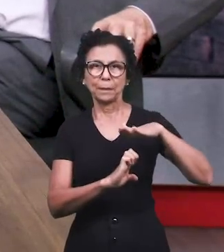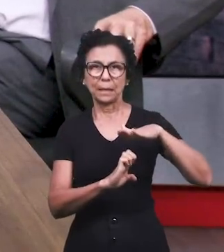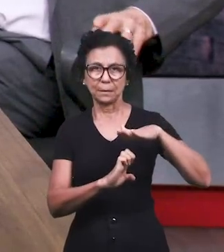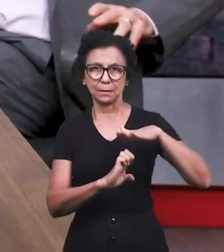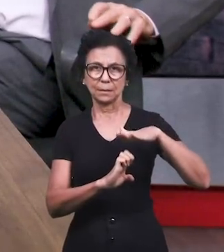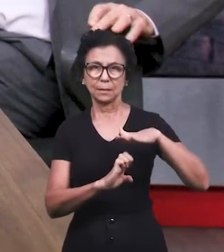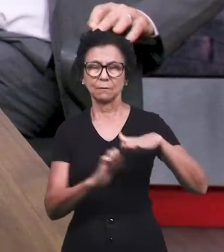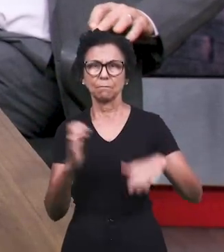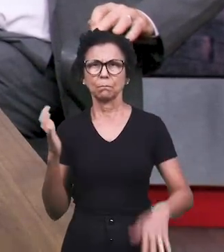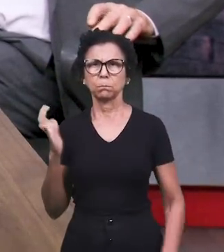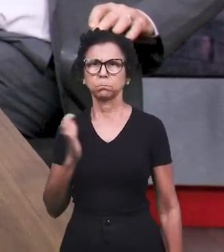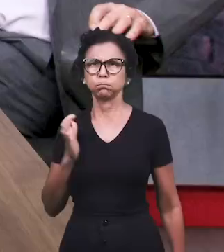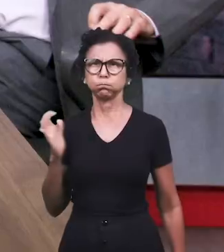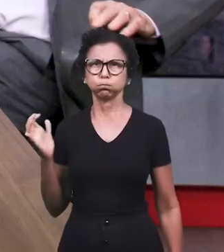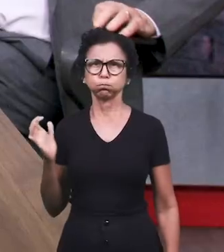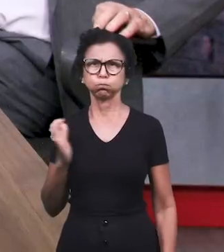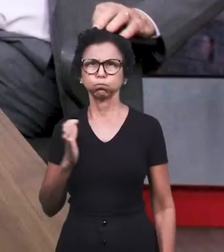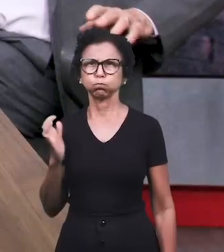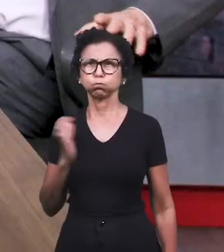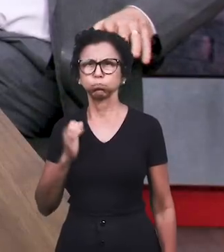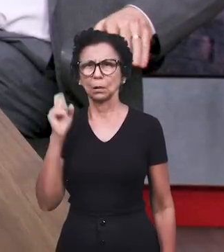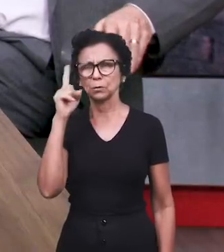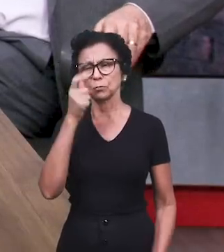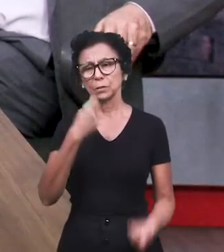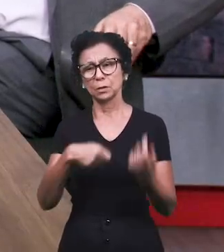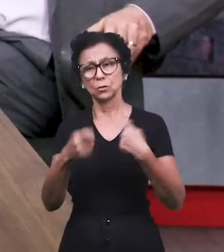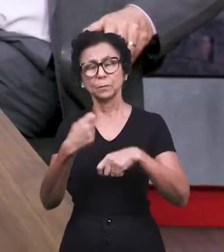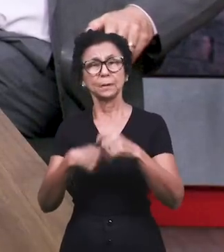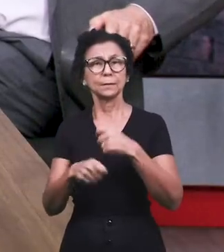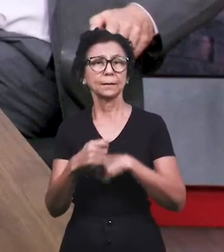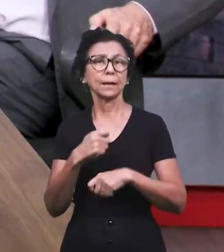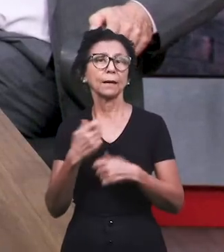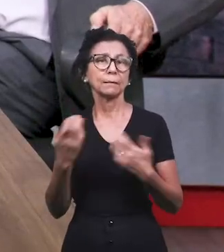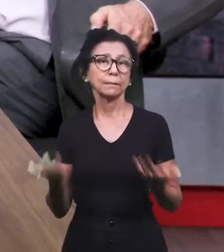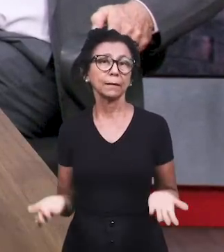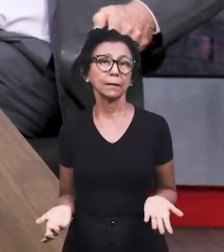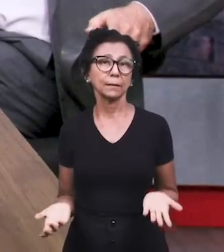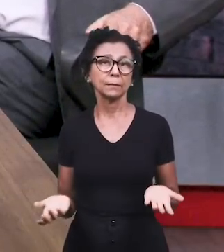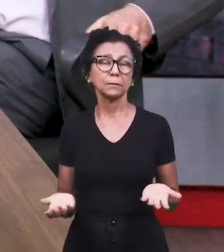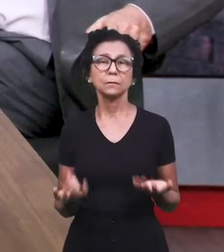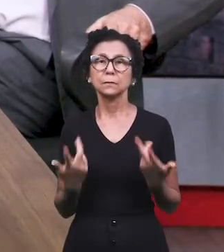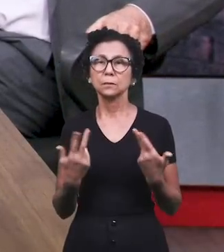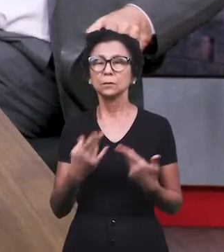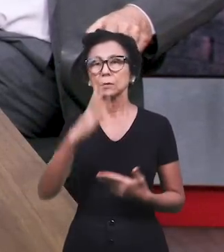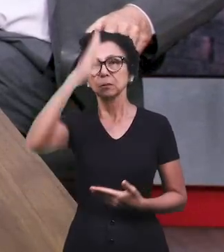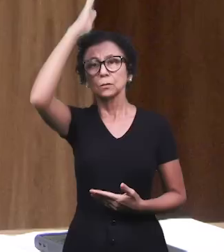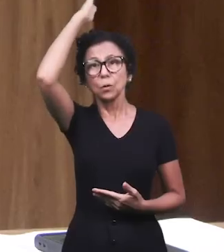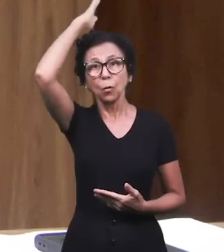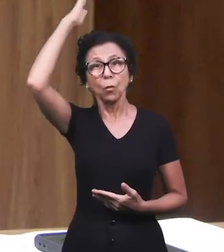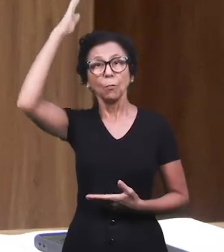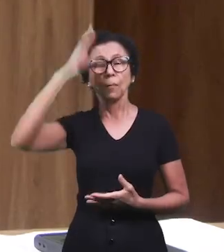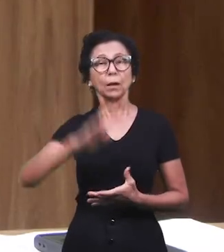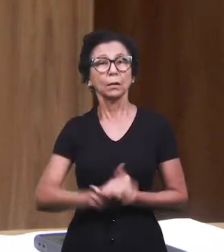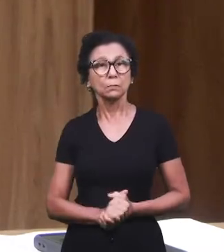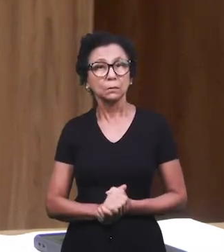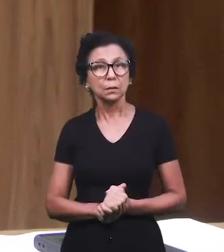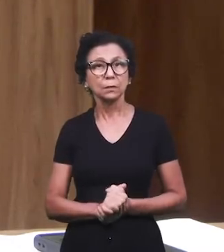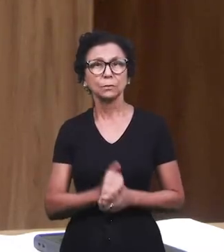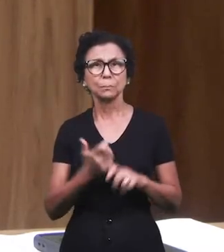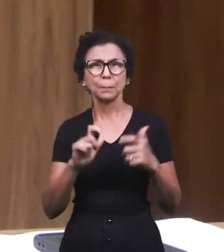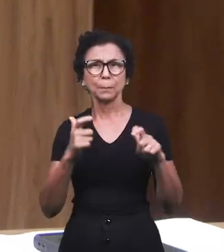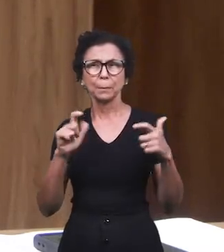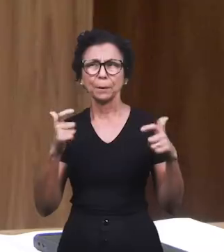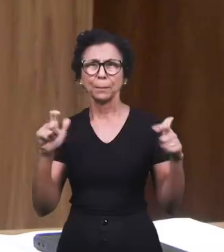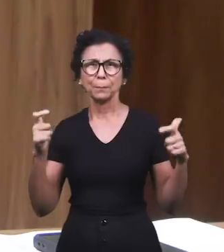demais, depois fica difícil administrar aquela empresa. Foi exatamente o Império Romano, cresceu tanto que houve dificuldade de administração do Império, certo?